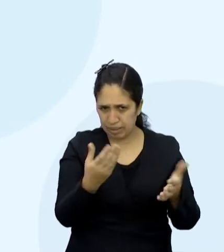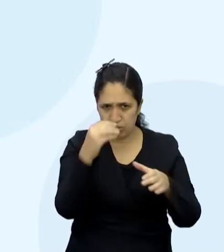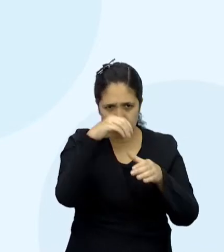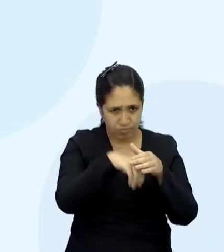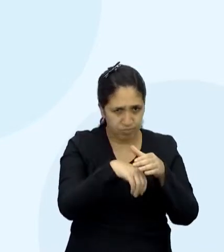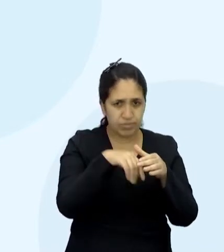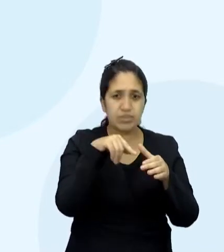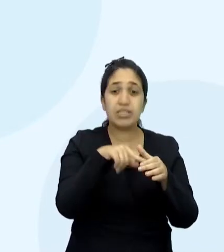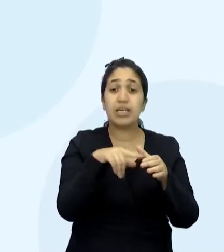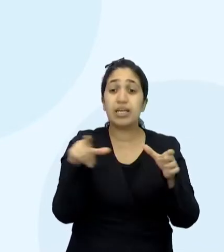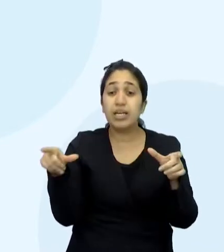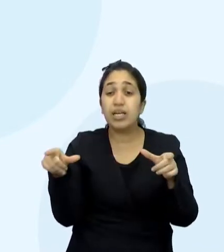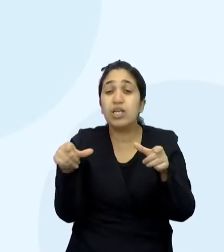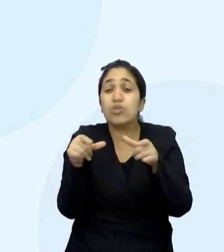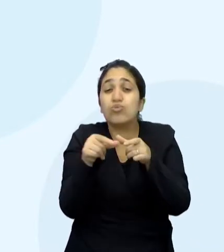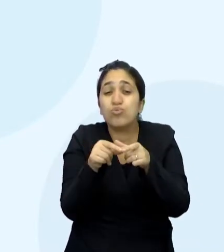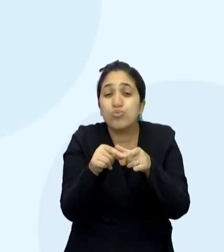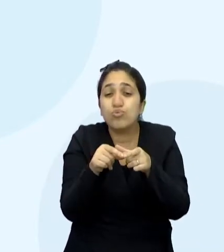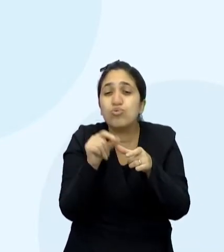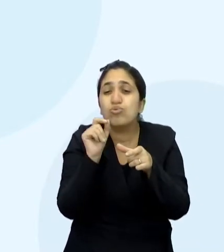ele reduz pela metade em